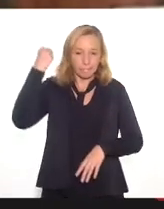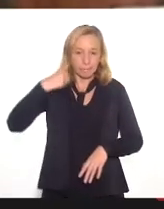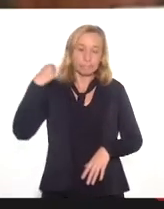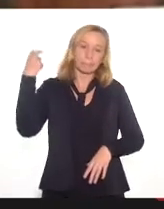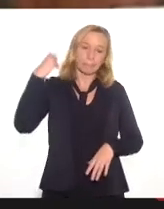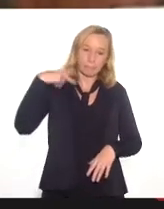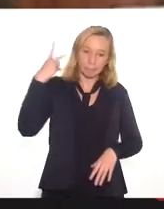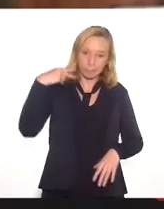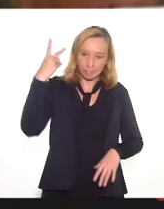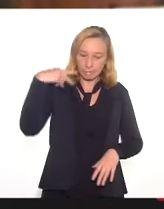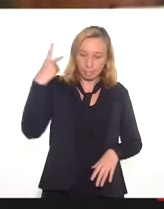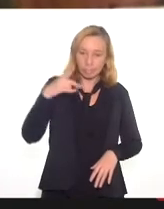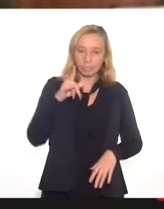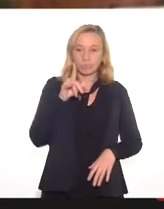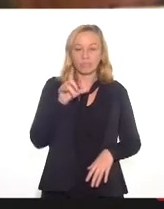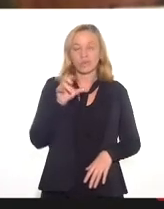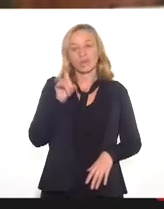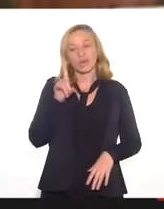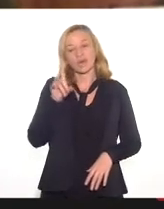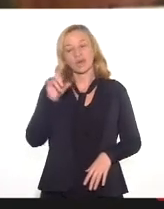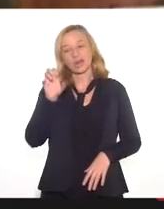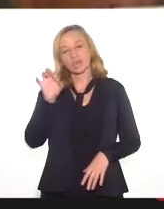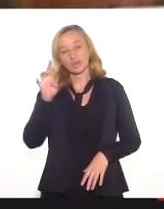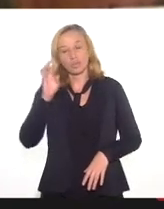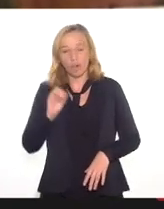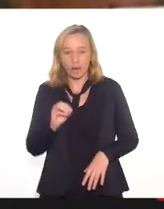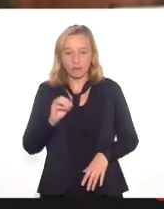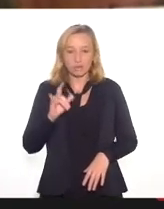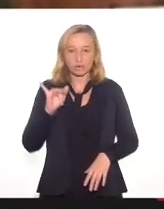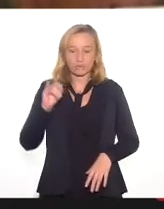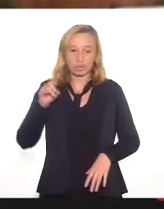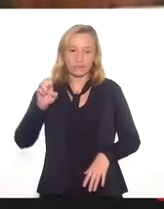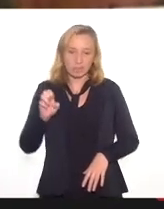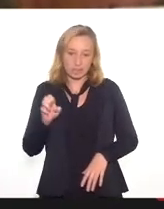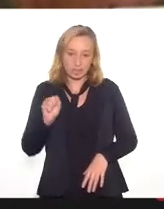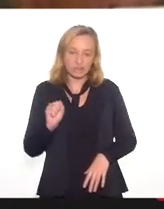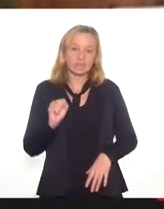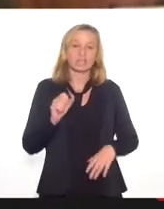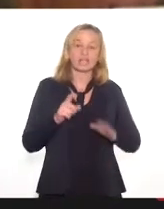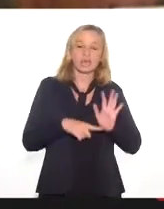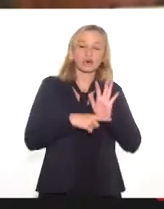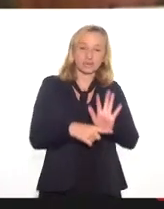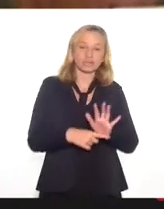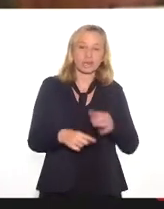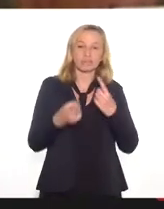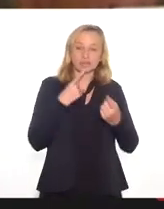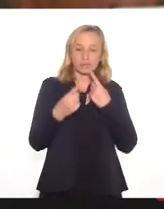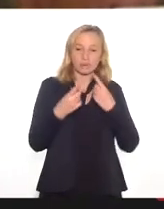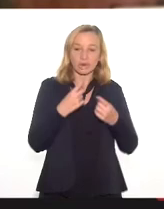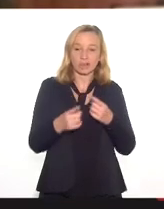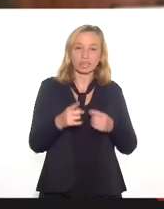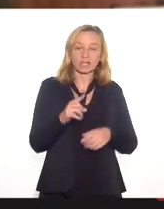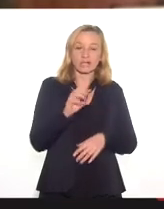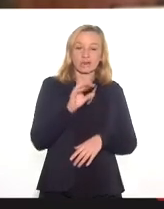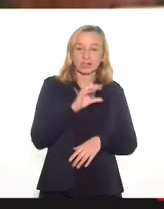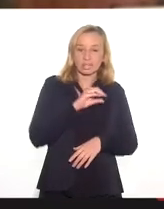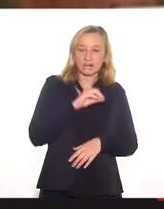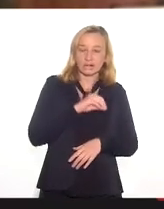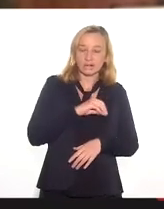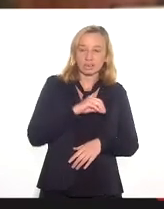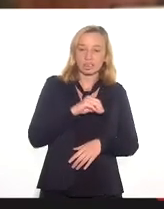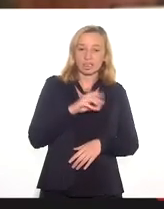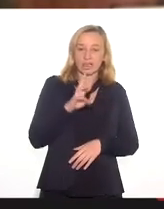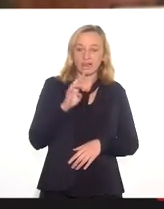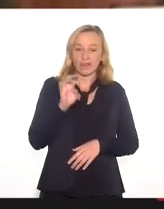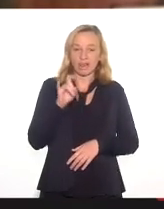Eduardo Suplicy, pela contribuição que tem dado ao debate sobre renda mínima há décadas.